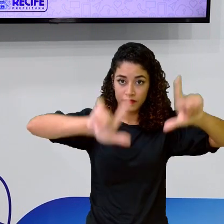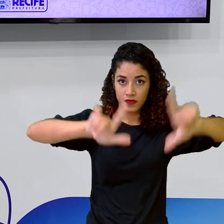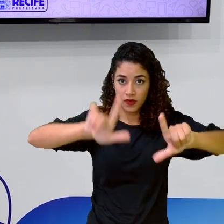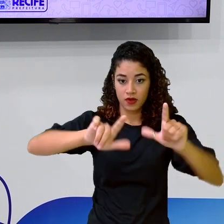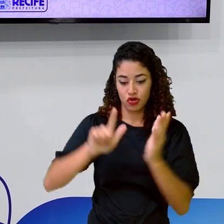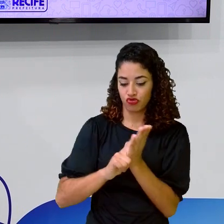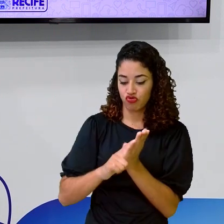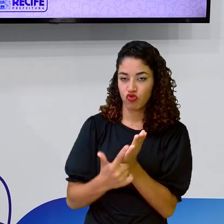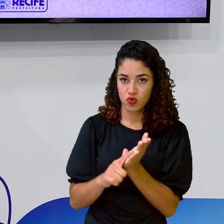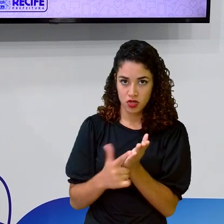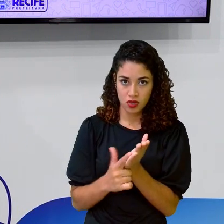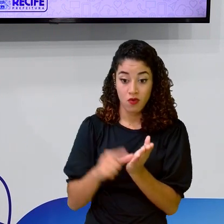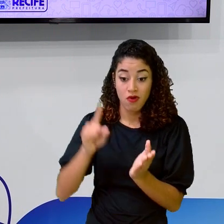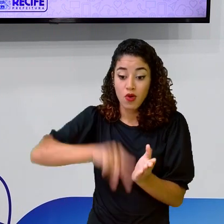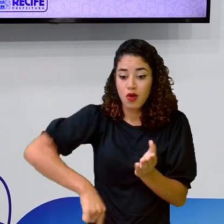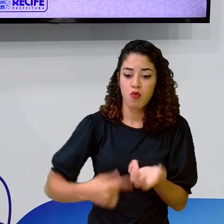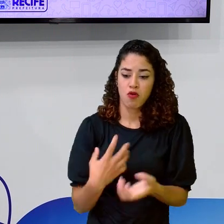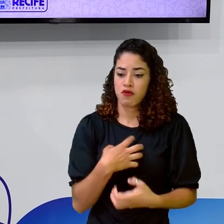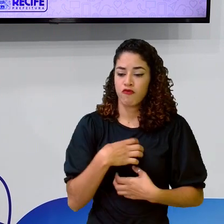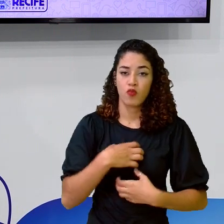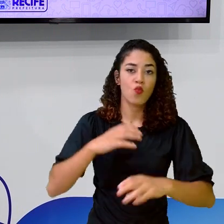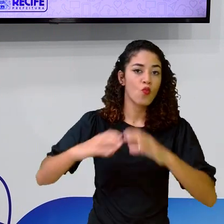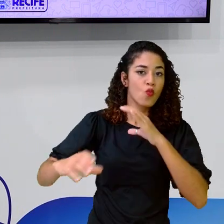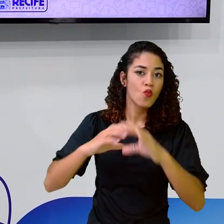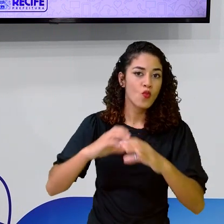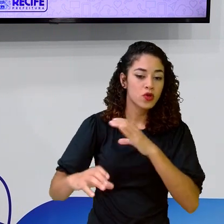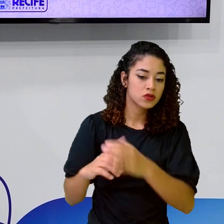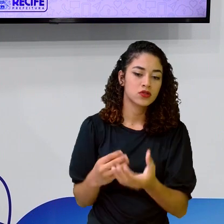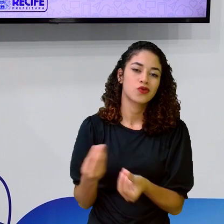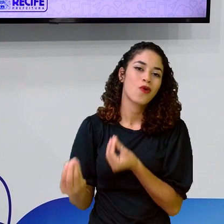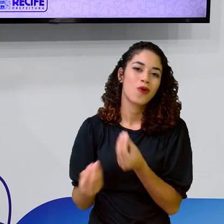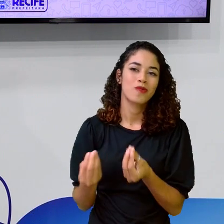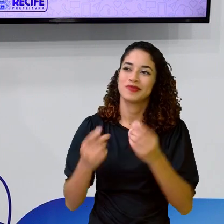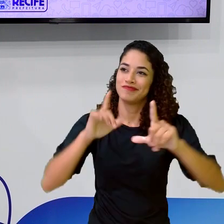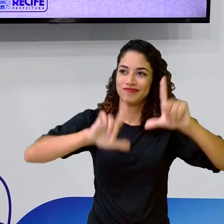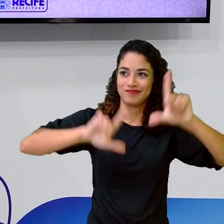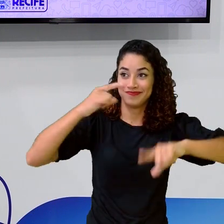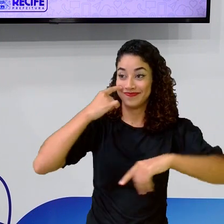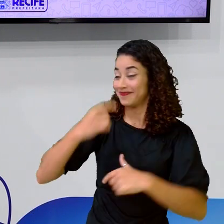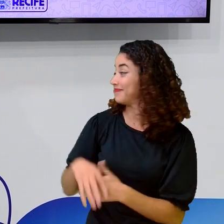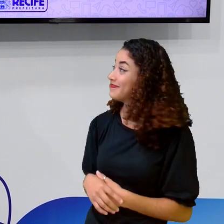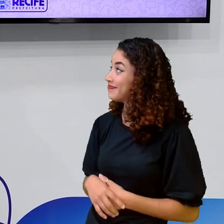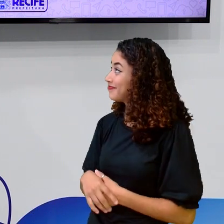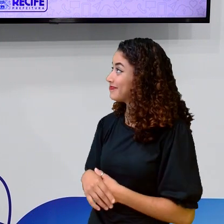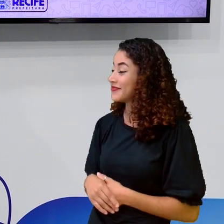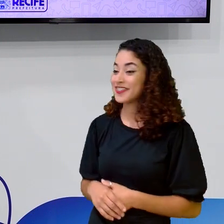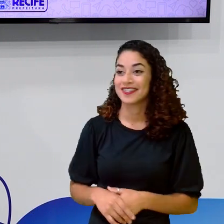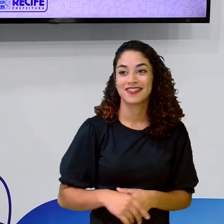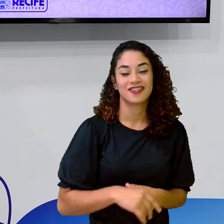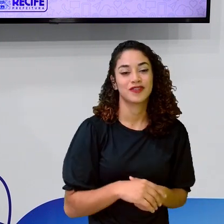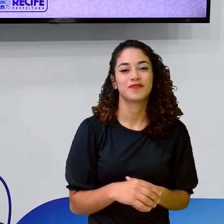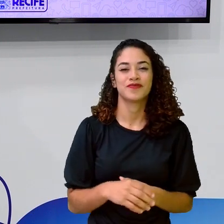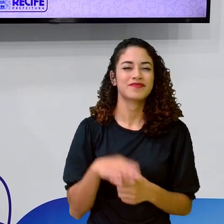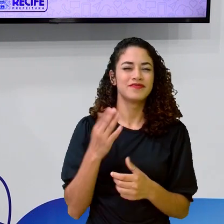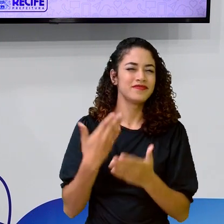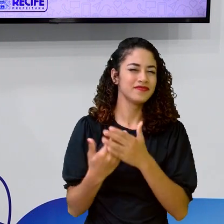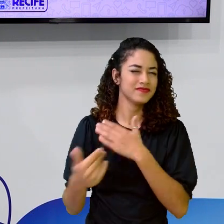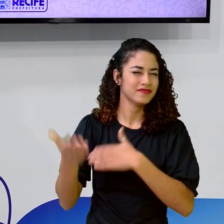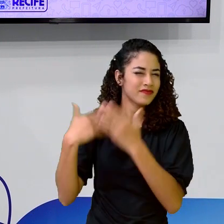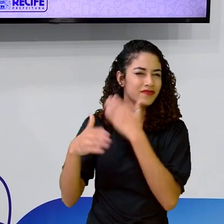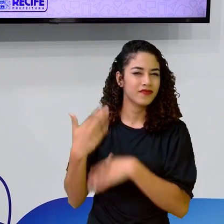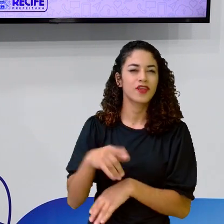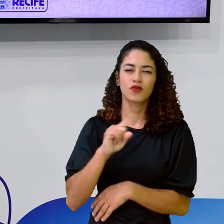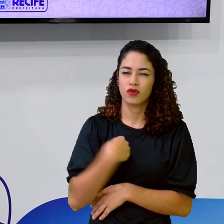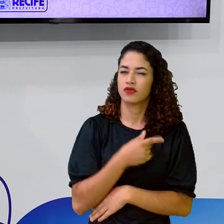e o jornal, é que é um meio de comunicação através da televisão. Tem um jornal, a gente conversou em uma aula passada